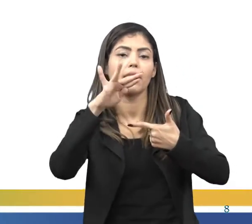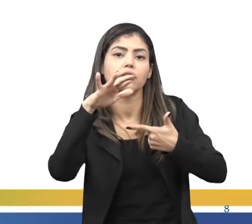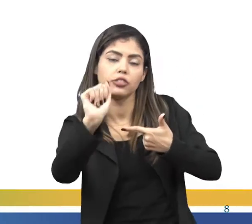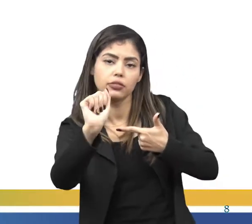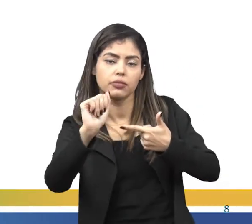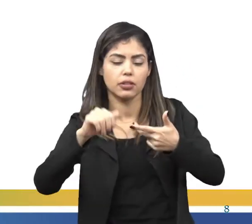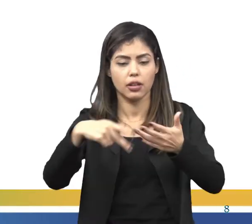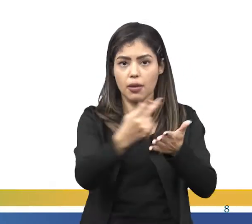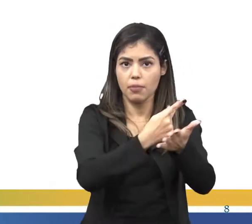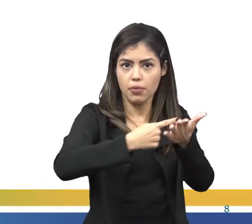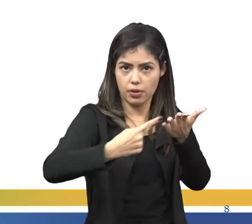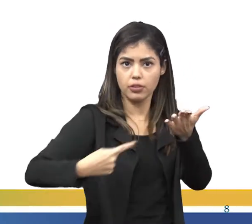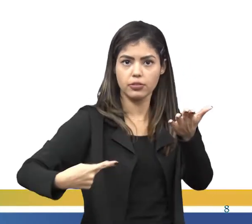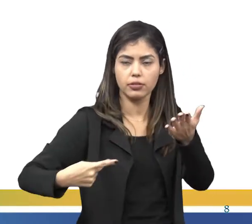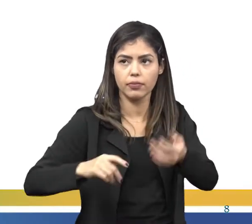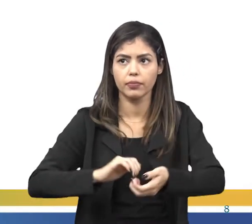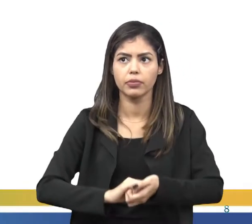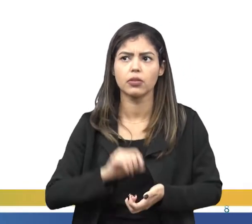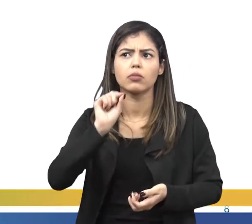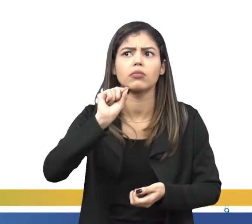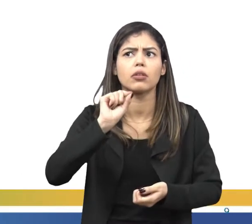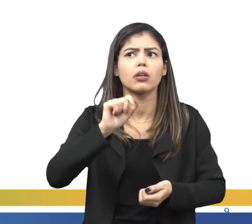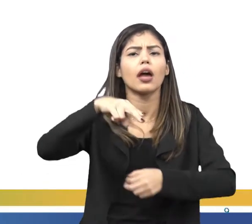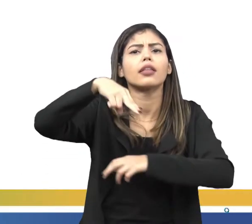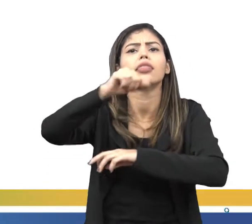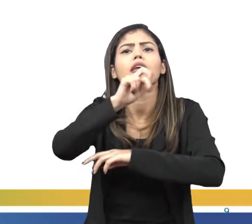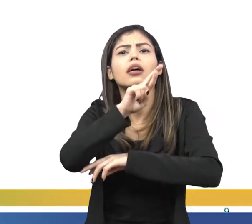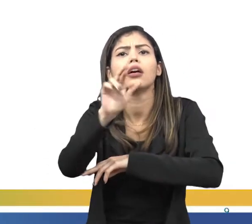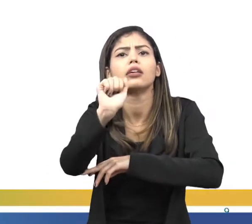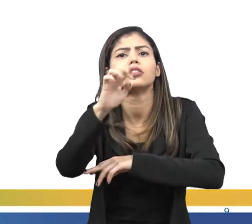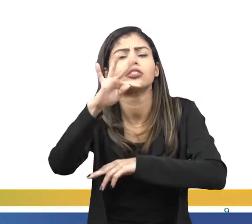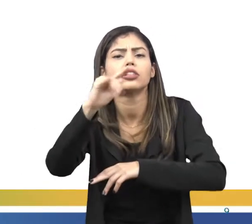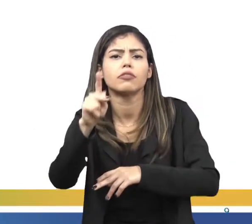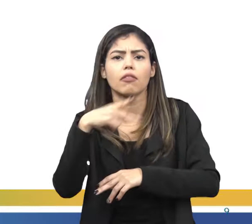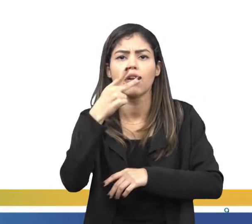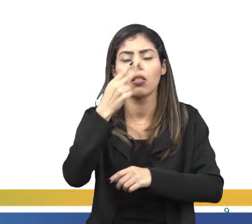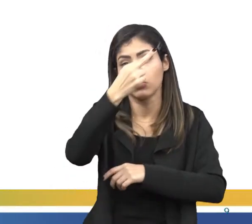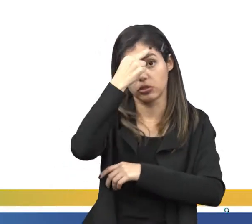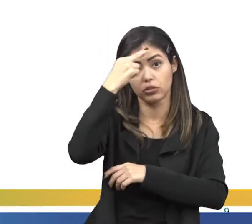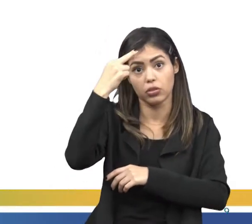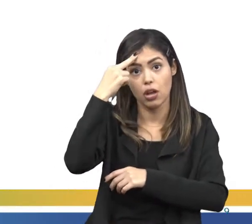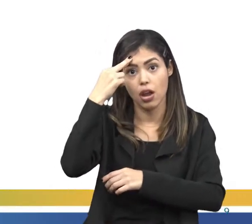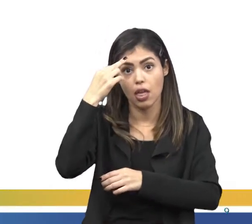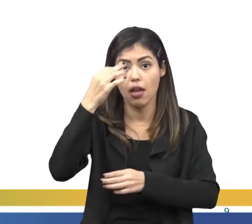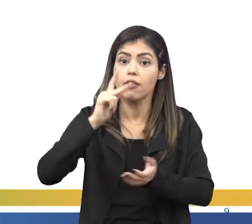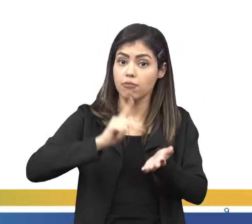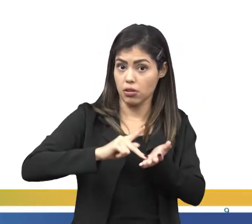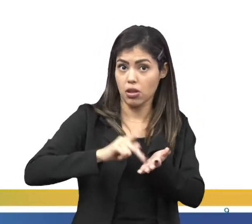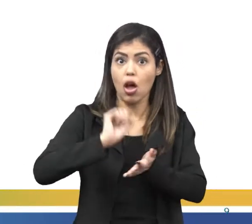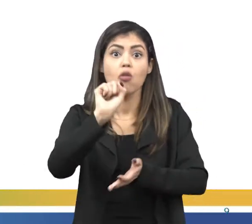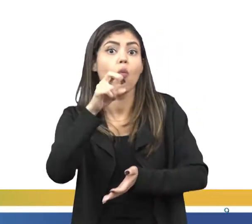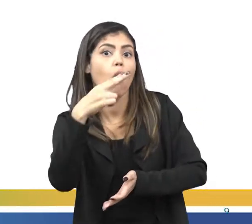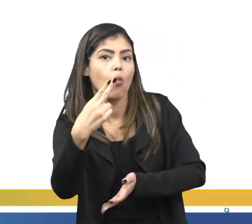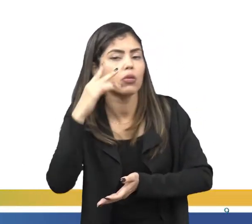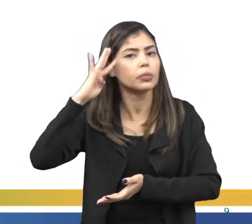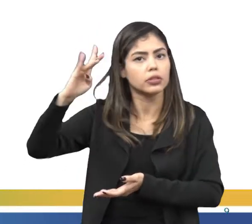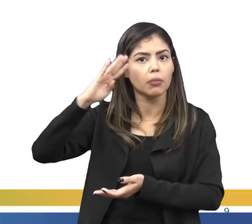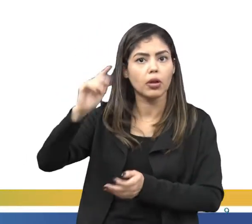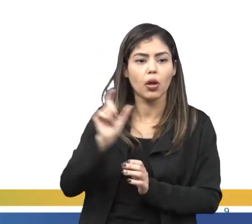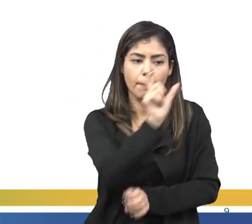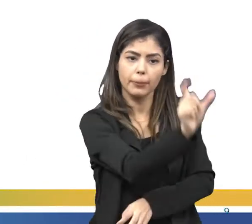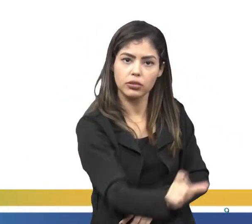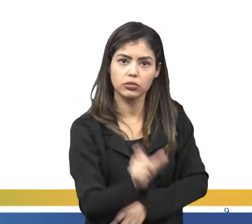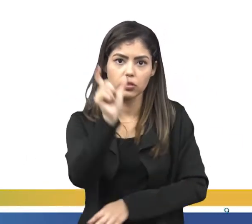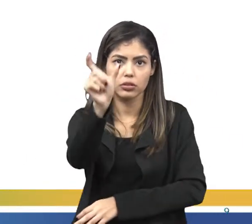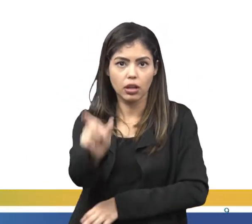recorrentes. E o que seria uma crônica narrativa? Ela conta uma história real ou ficcional, apresenta personagens de